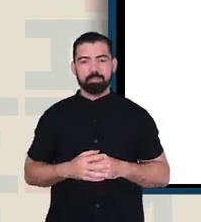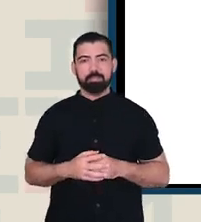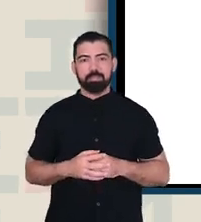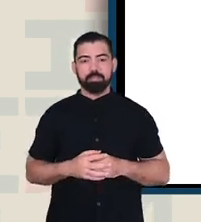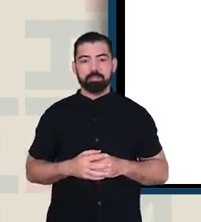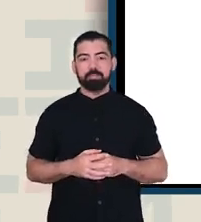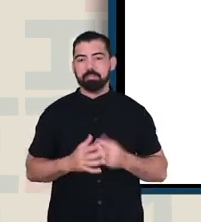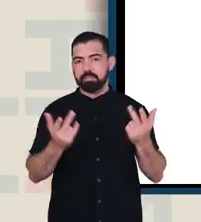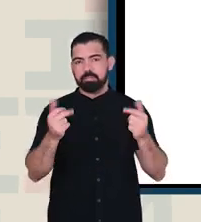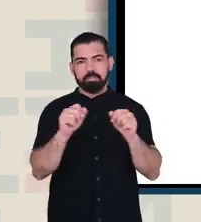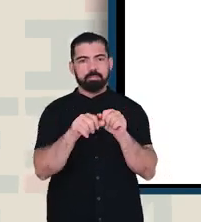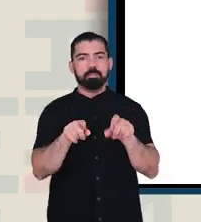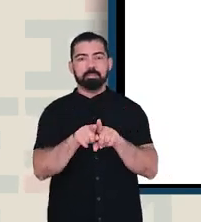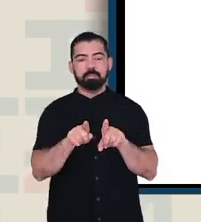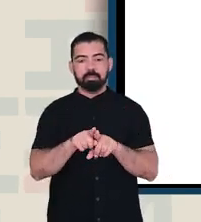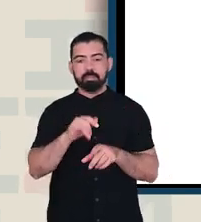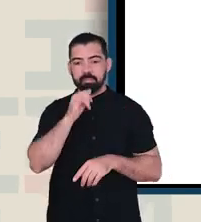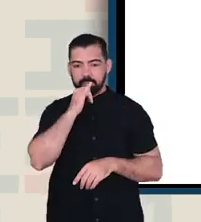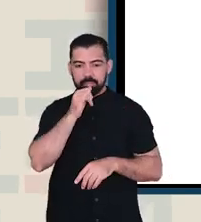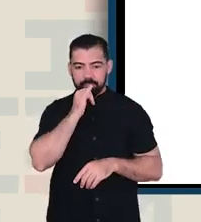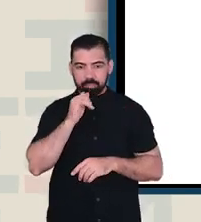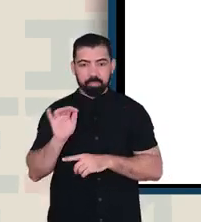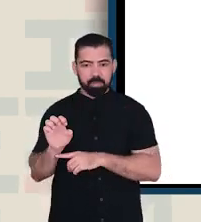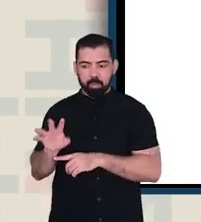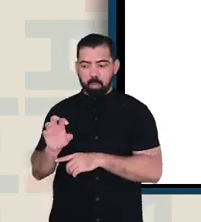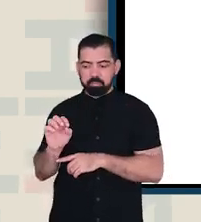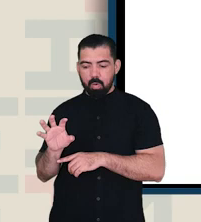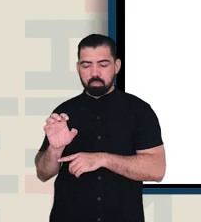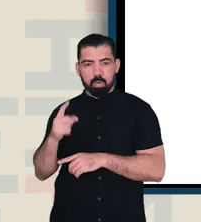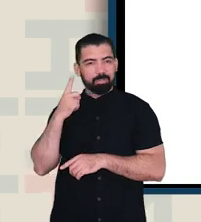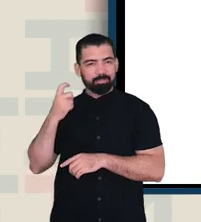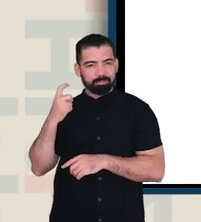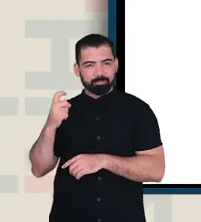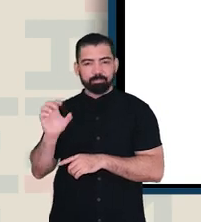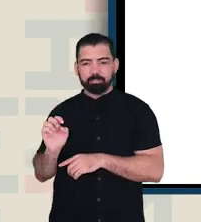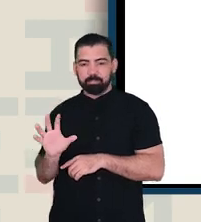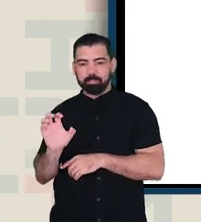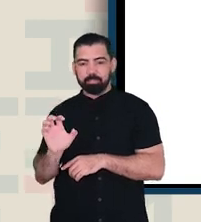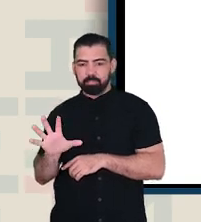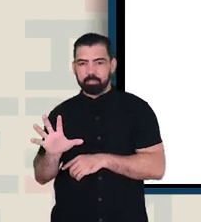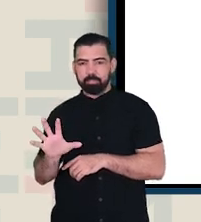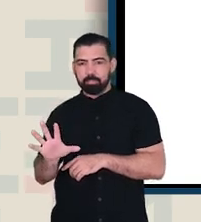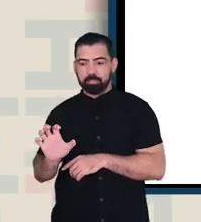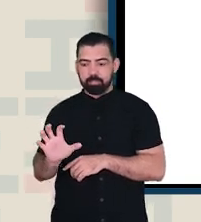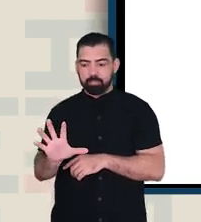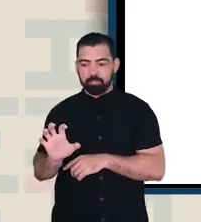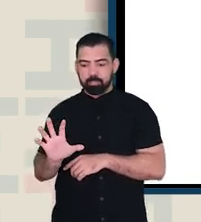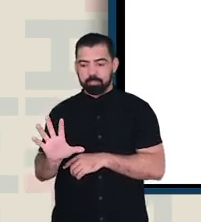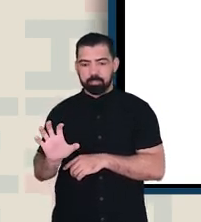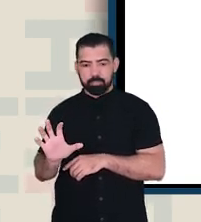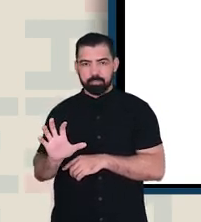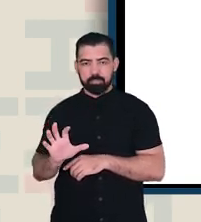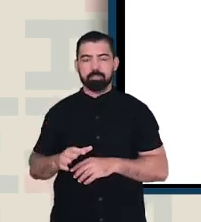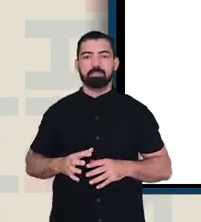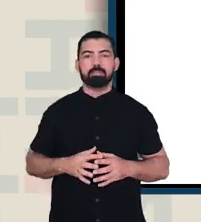coisa que faz o alto-falante de uma caixa de som. Certo? Empurra o ar, retrai, empurra o ar, retrai.